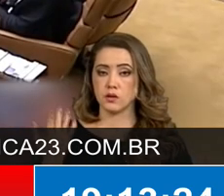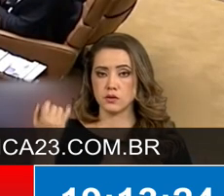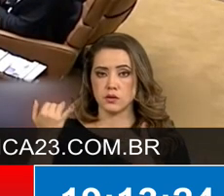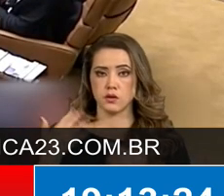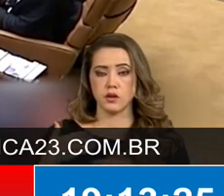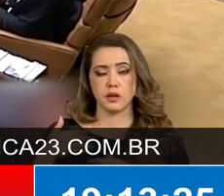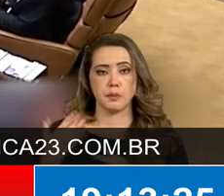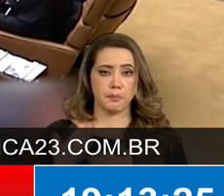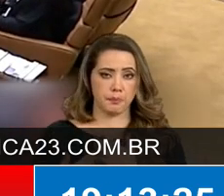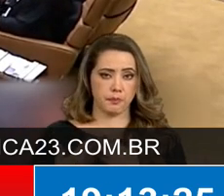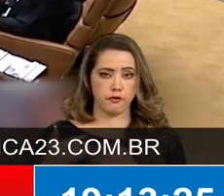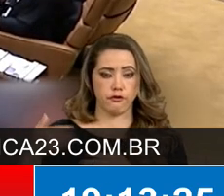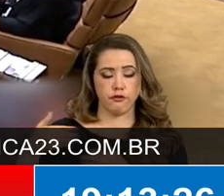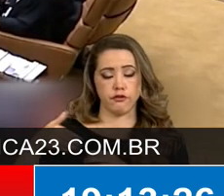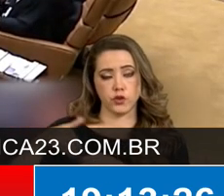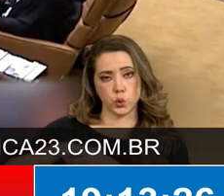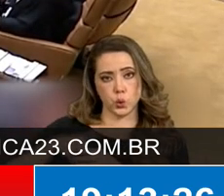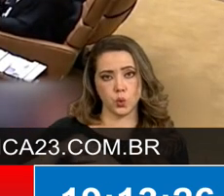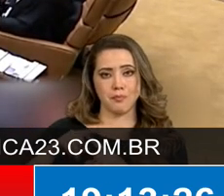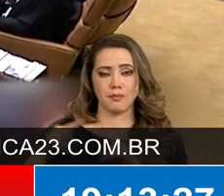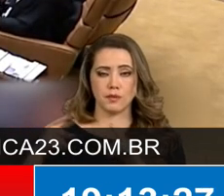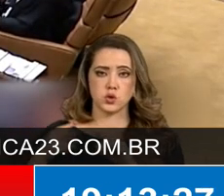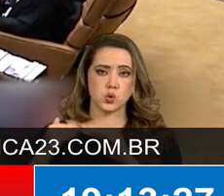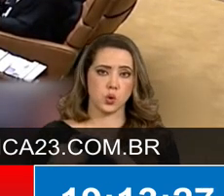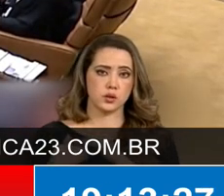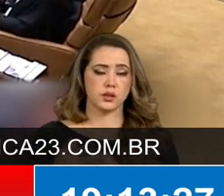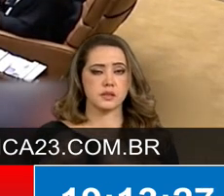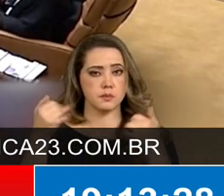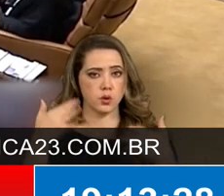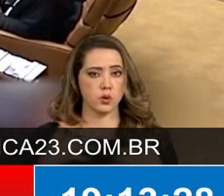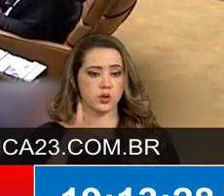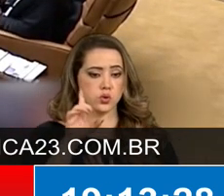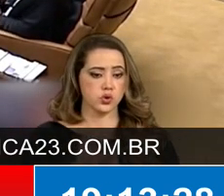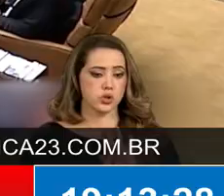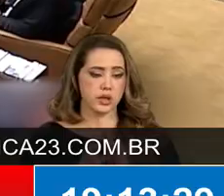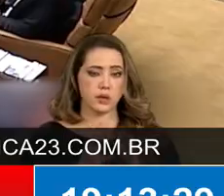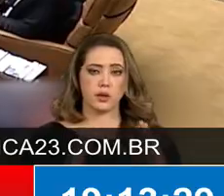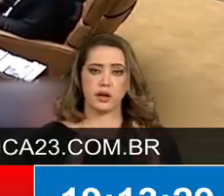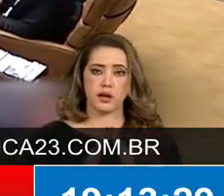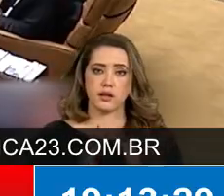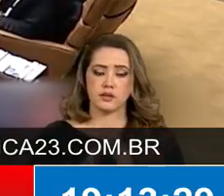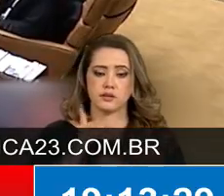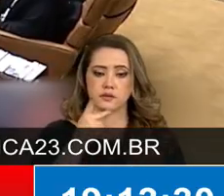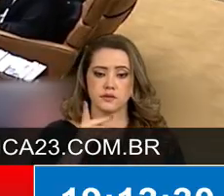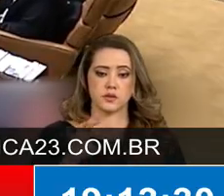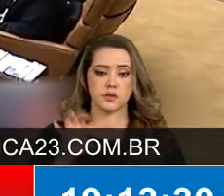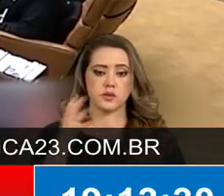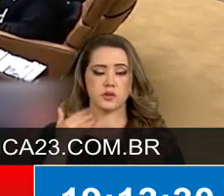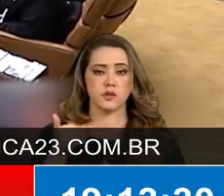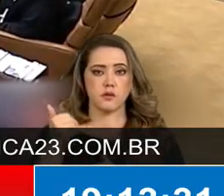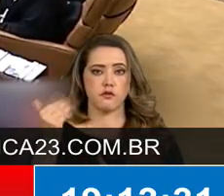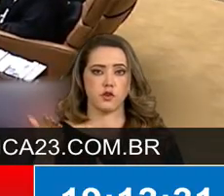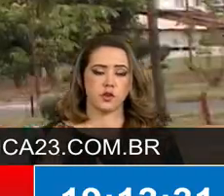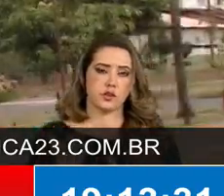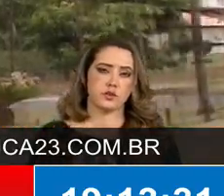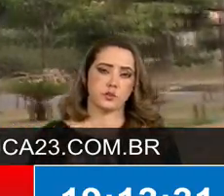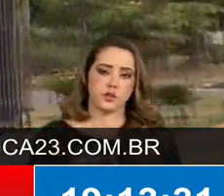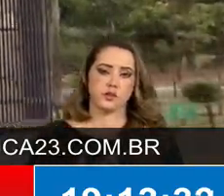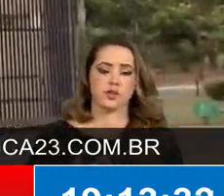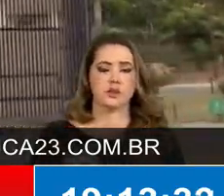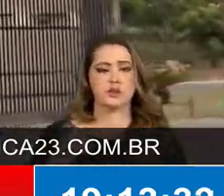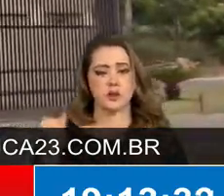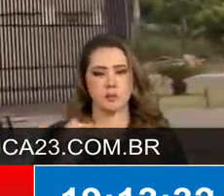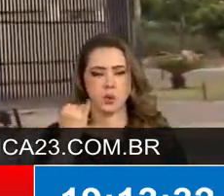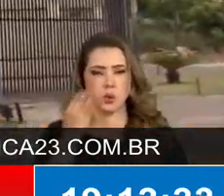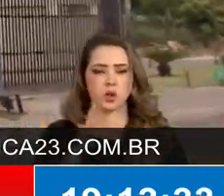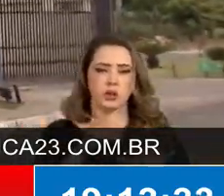na decisão do STF, citou o direito à moradia para argumentar que a solução da execução extrajudicial, ainda que legítima, favorece